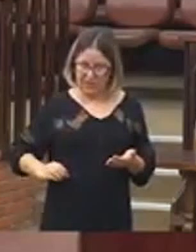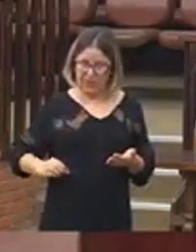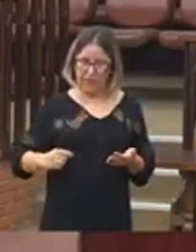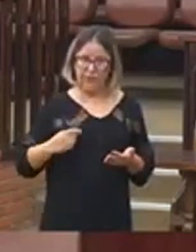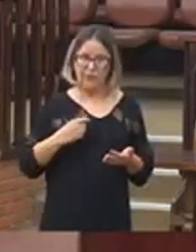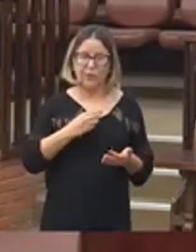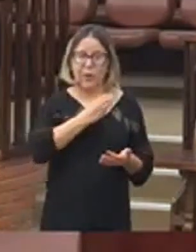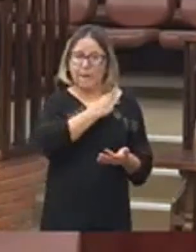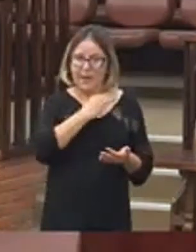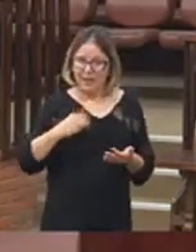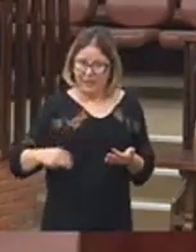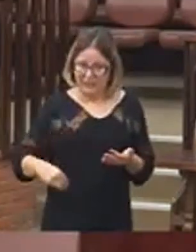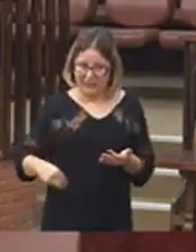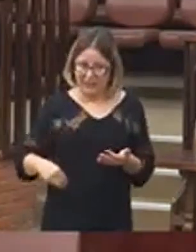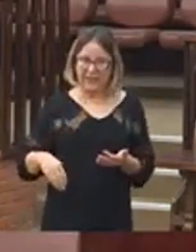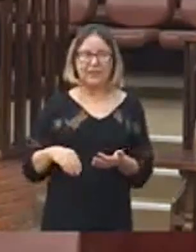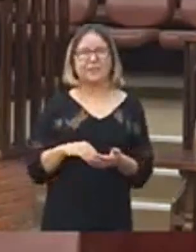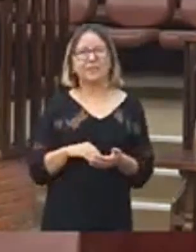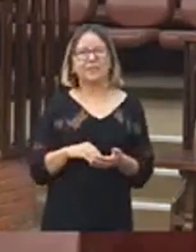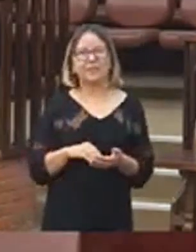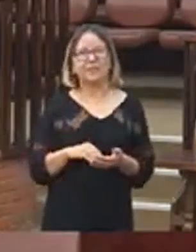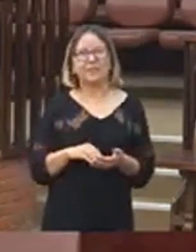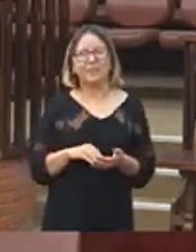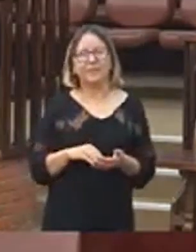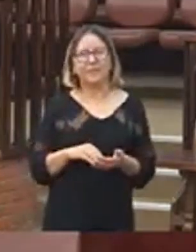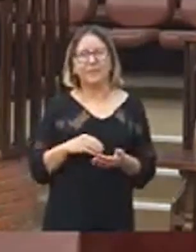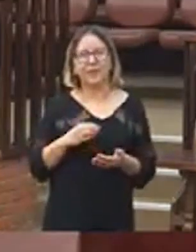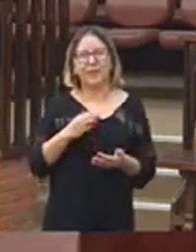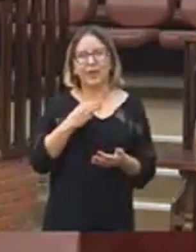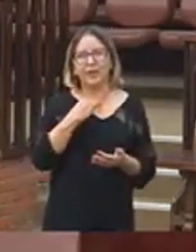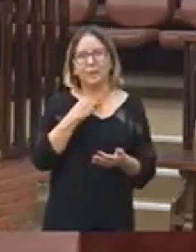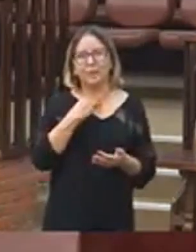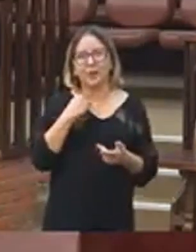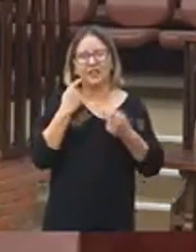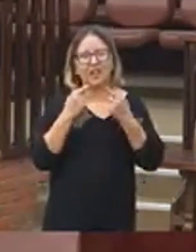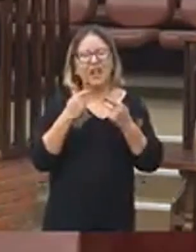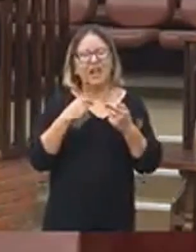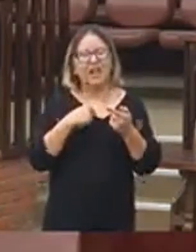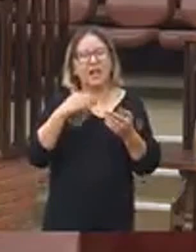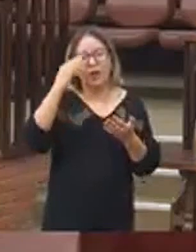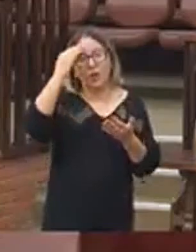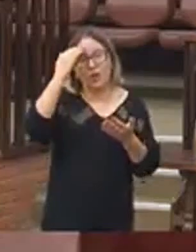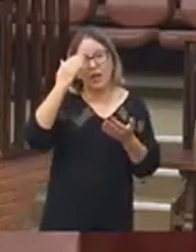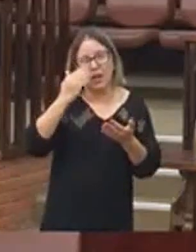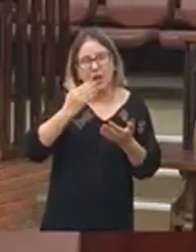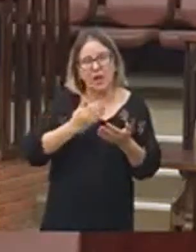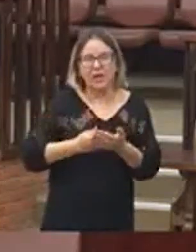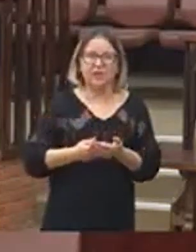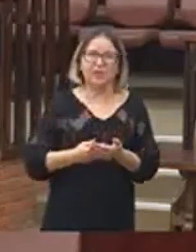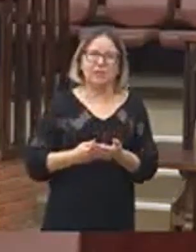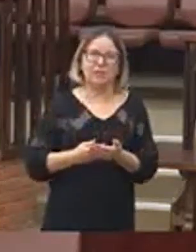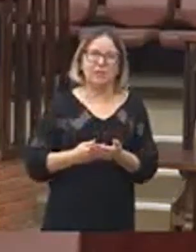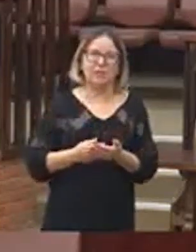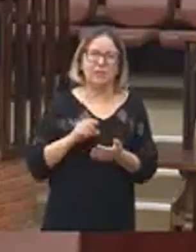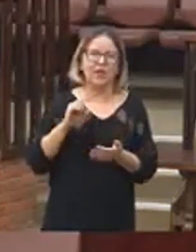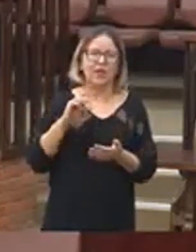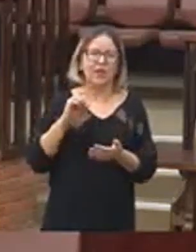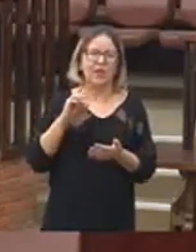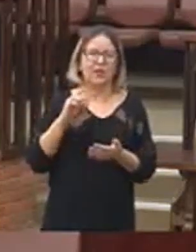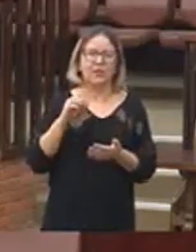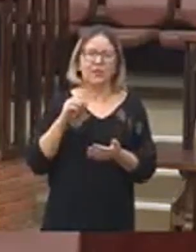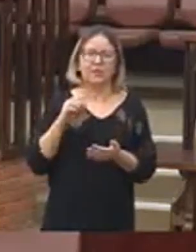creio. Esta é uma crença que nós temos de declaração, mas não de